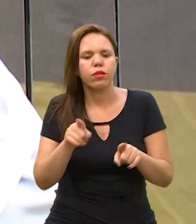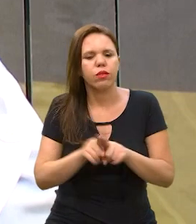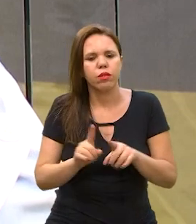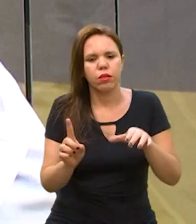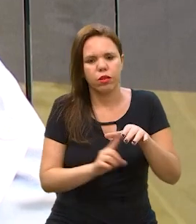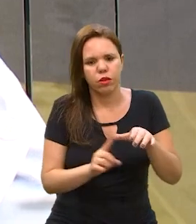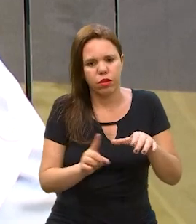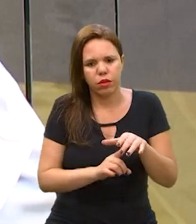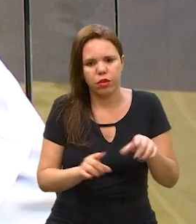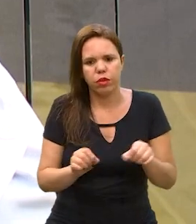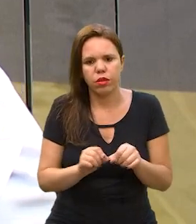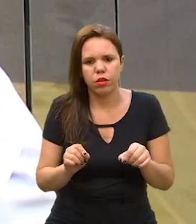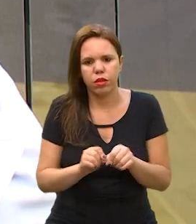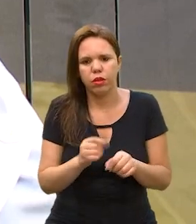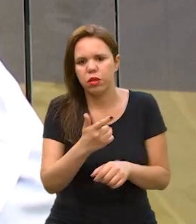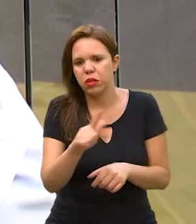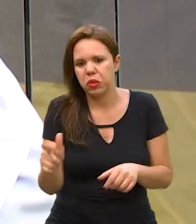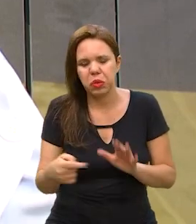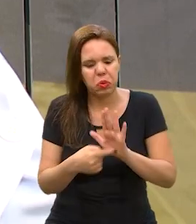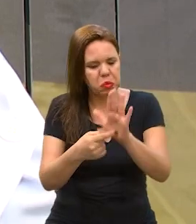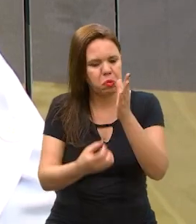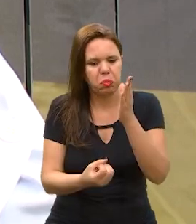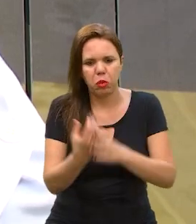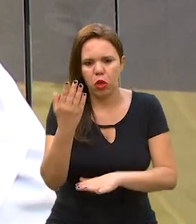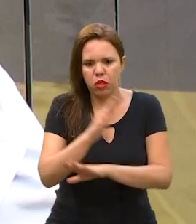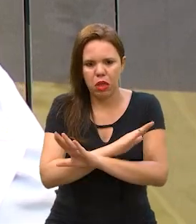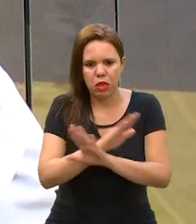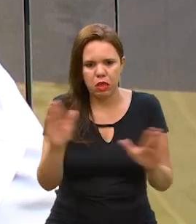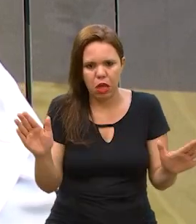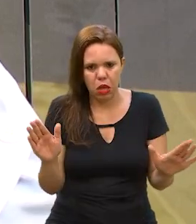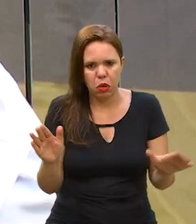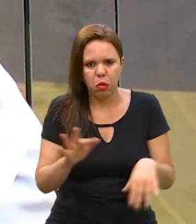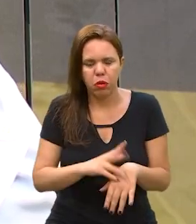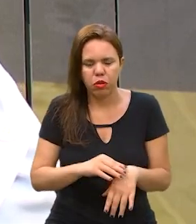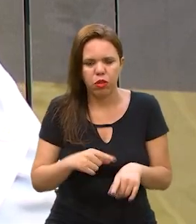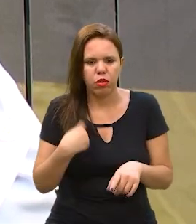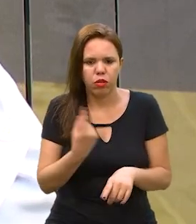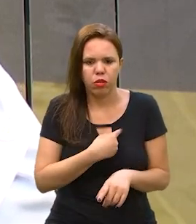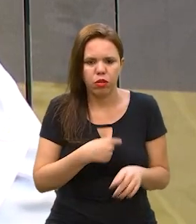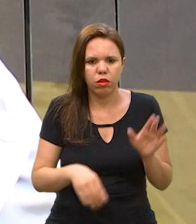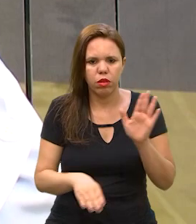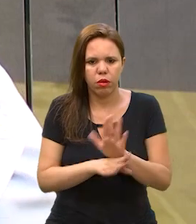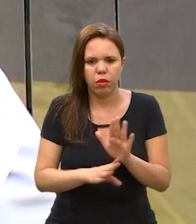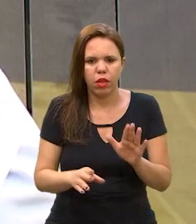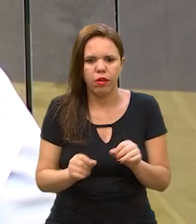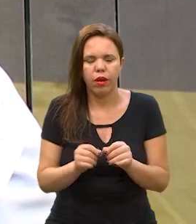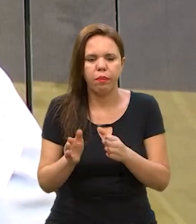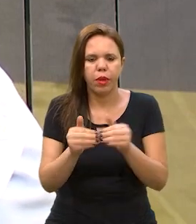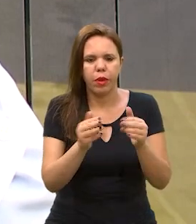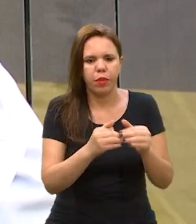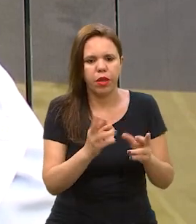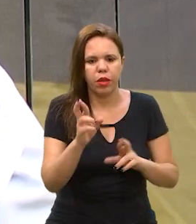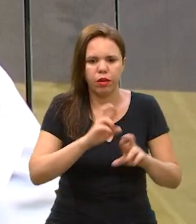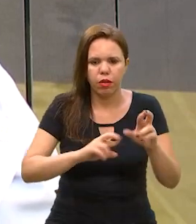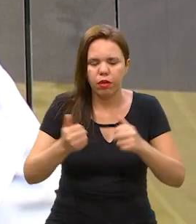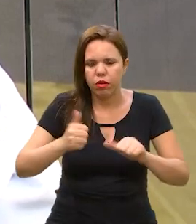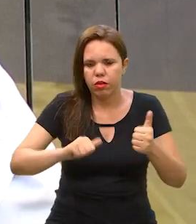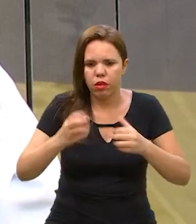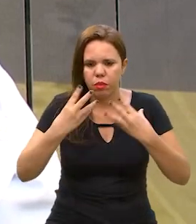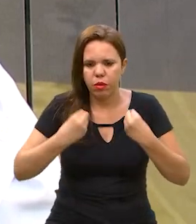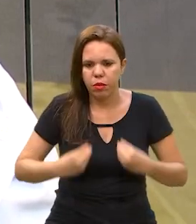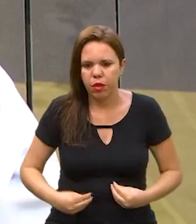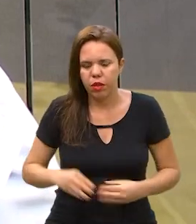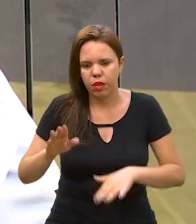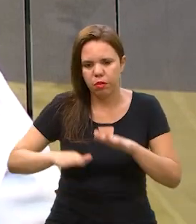paciente assintomático e sem nenhuma antecedente pessoal, nos direciona também a solicitar alguns exames dependendo